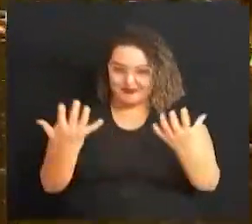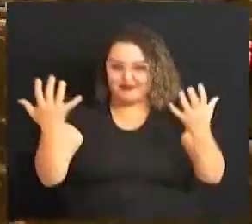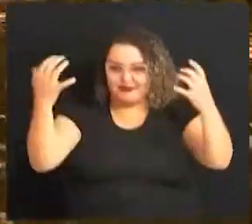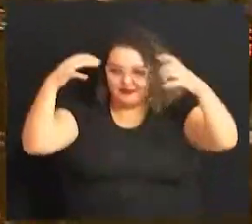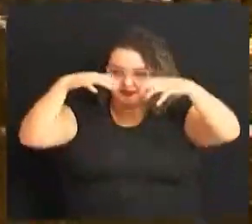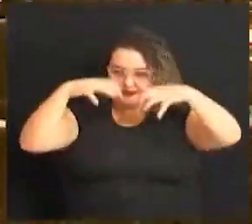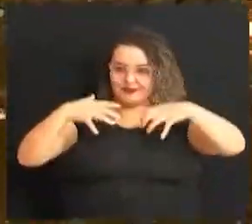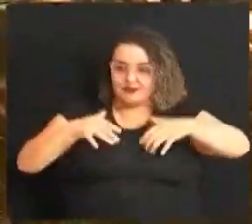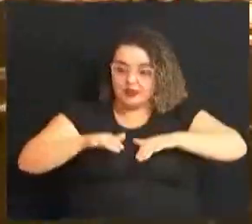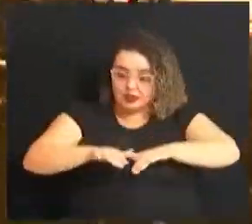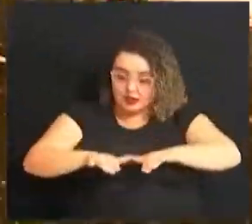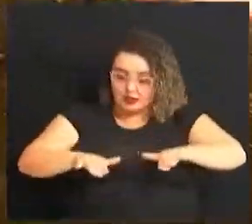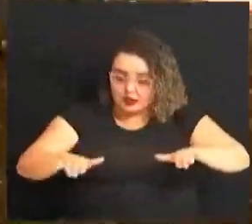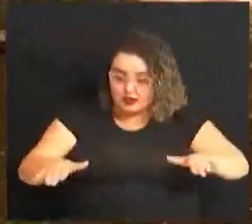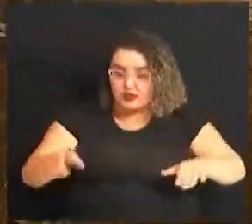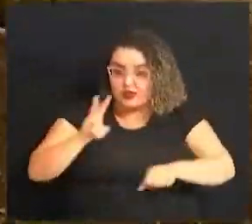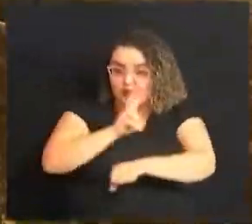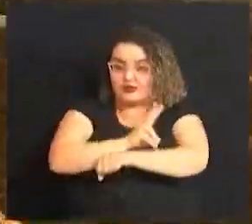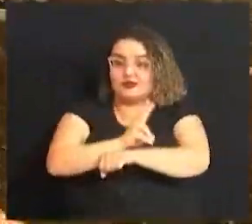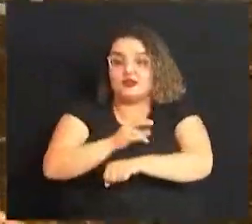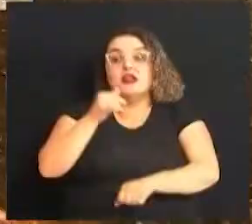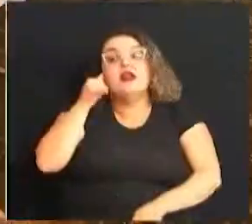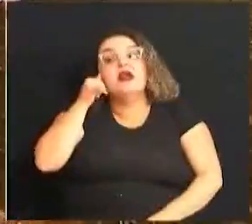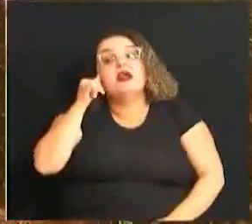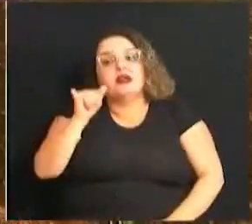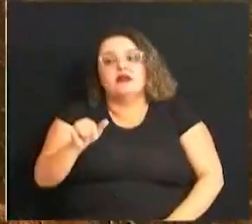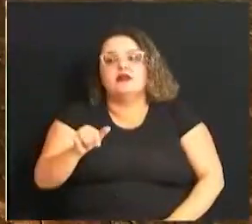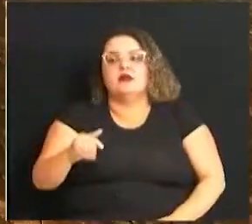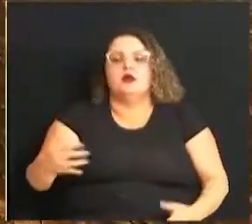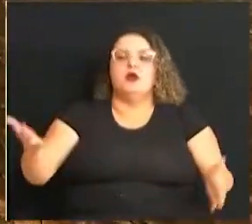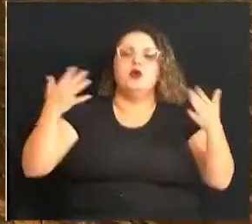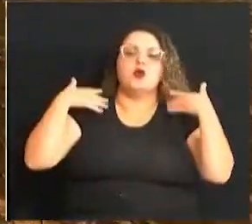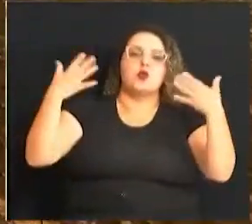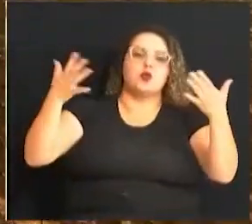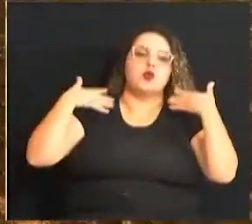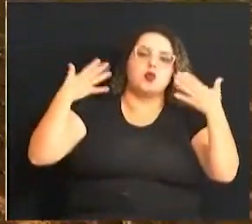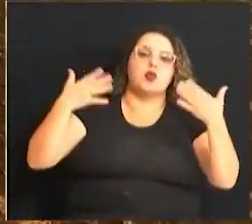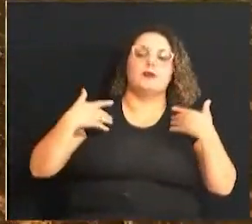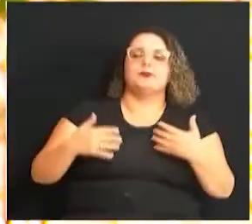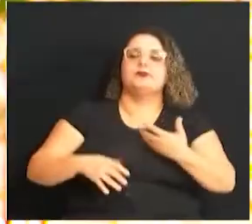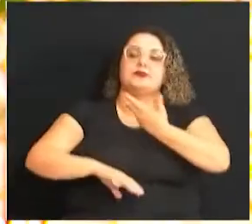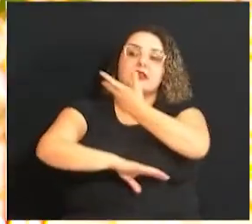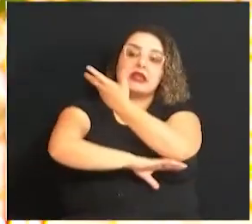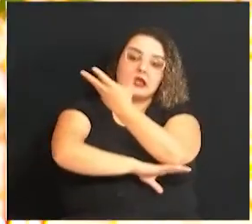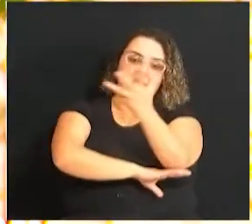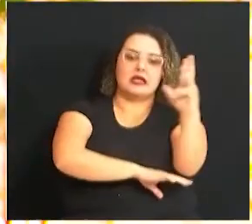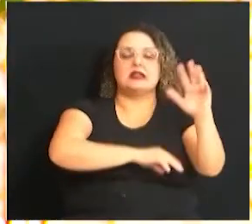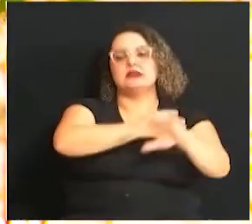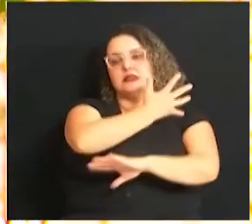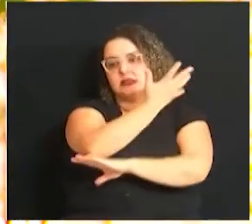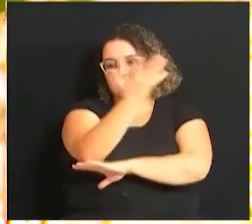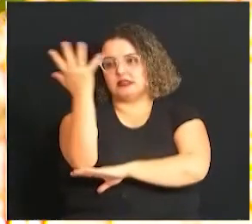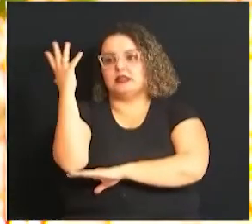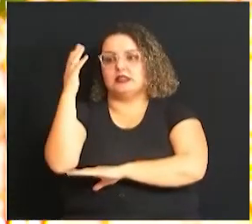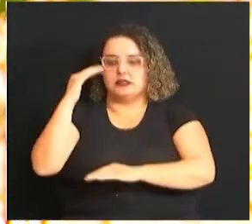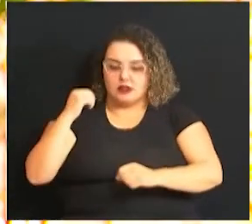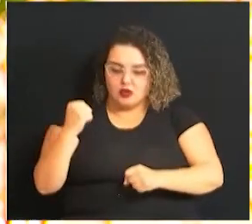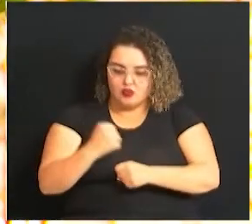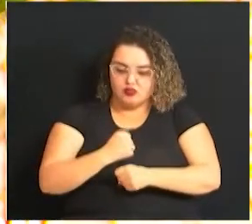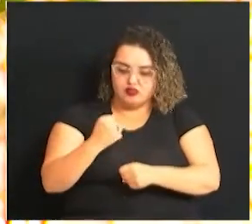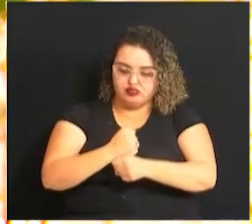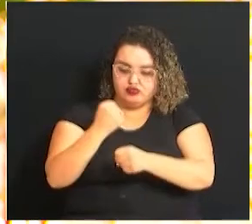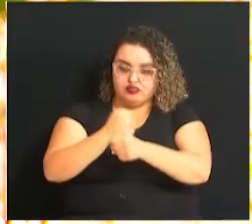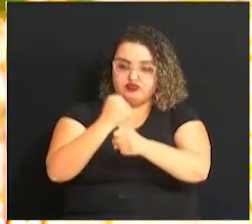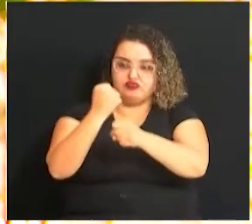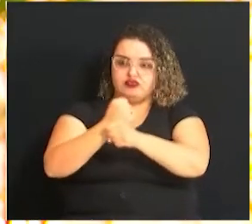evapotranspiração que a gente falou, protege o asfalto também, evita as ilhas de calor. Então as cidades, como são muito